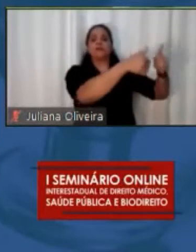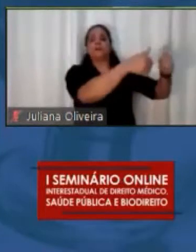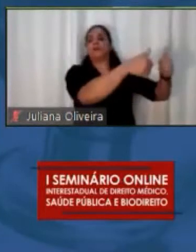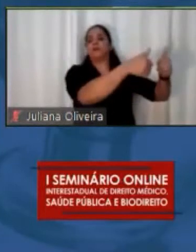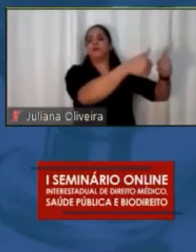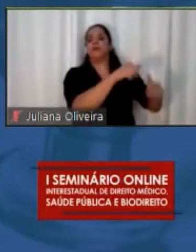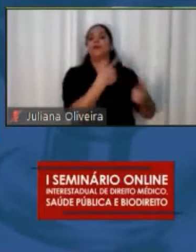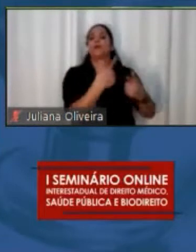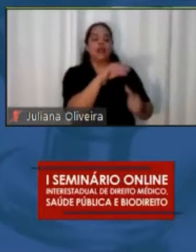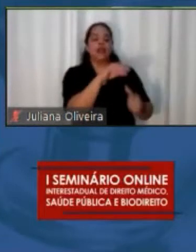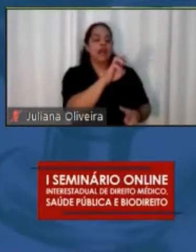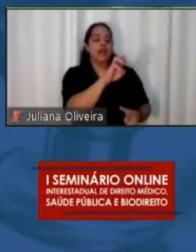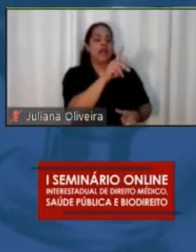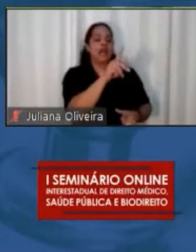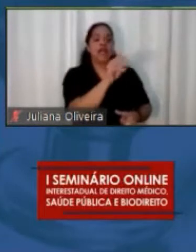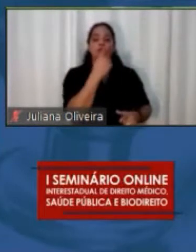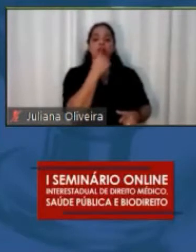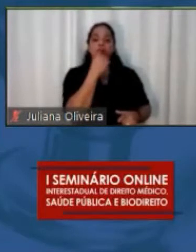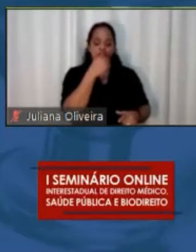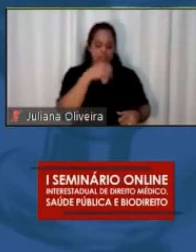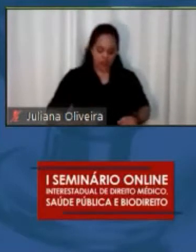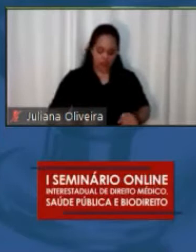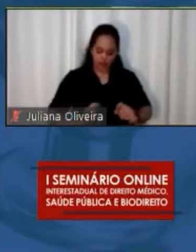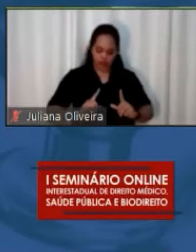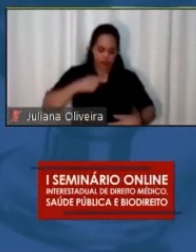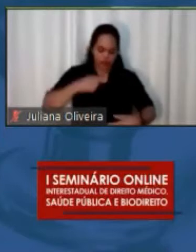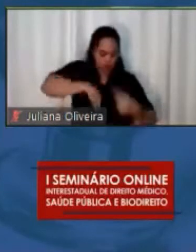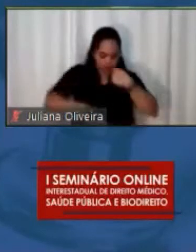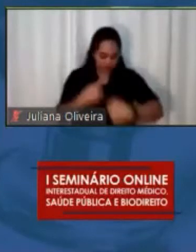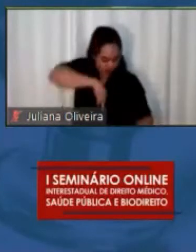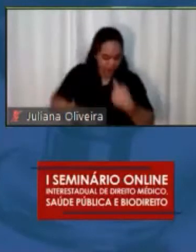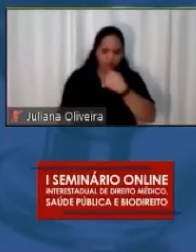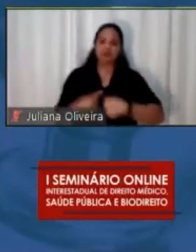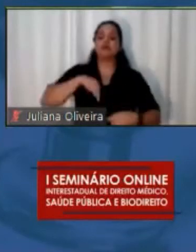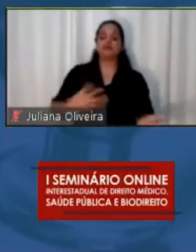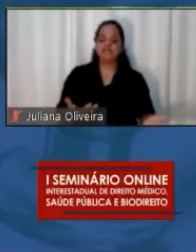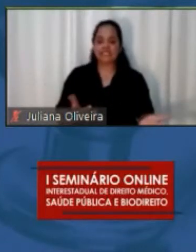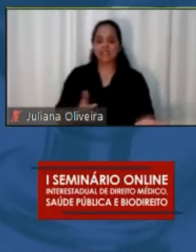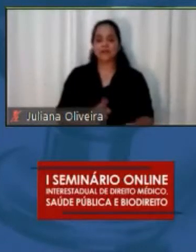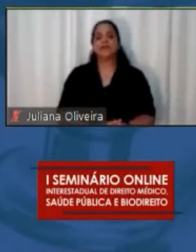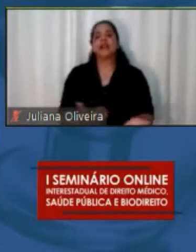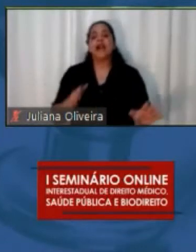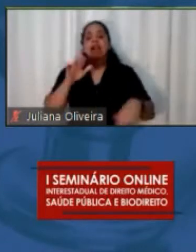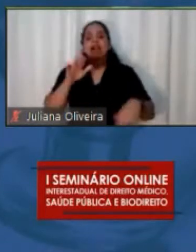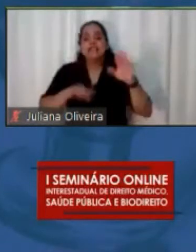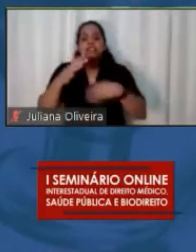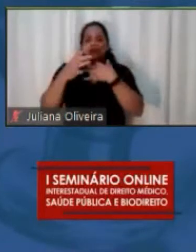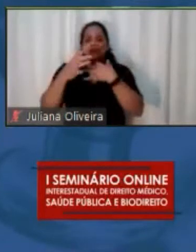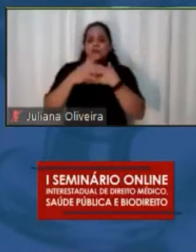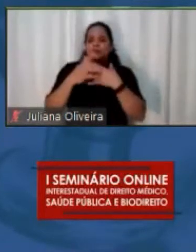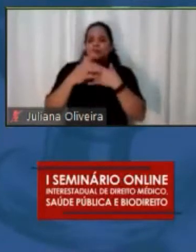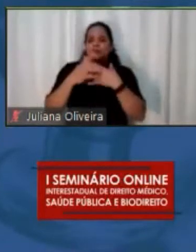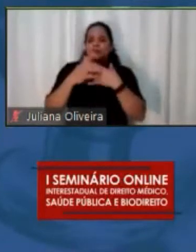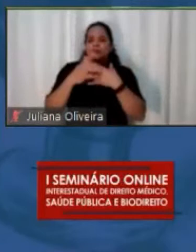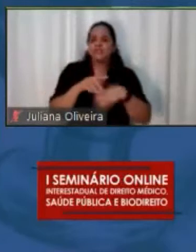o controle. Ou seja, mesmo que nós não tenhamos tempo adequado para fazer o uso ou o preparo